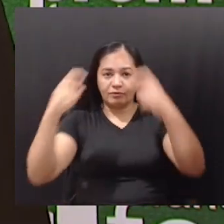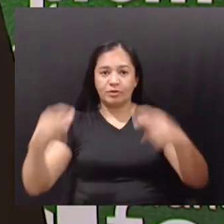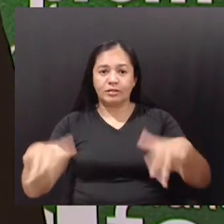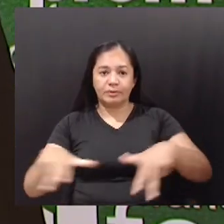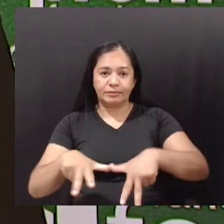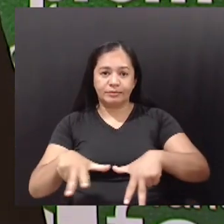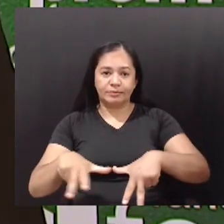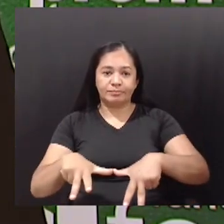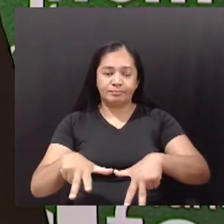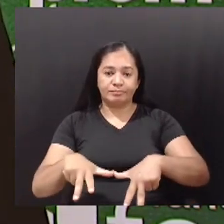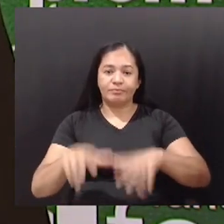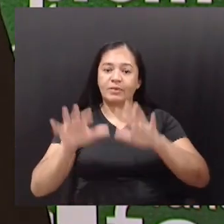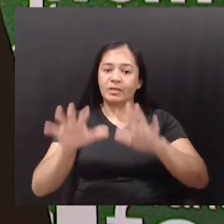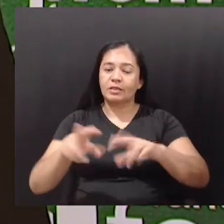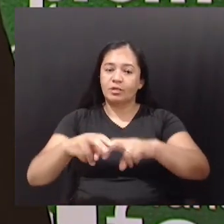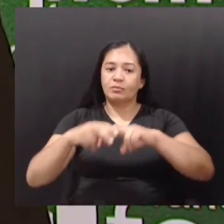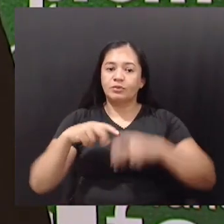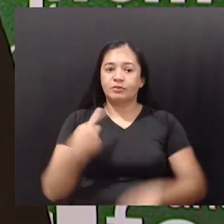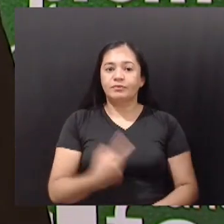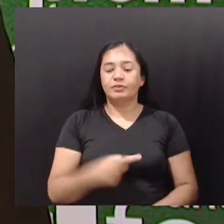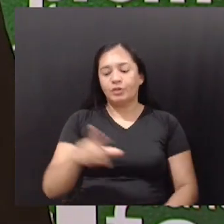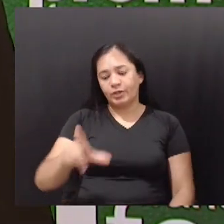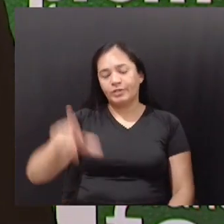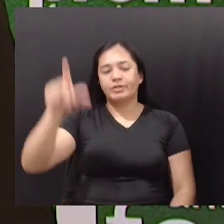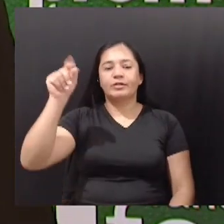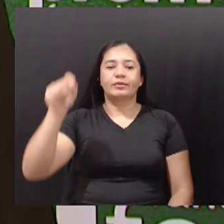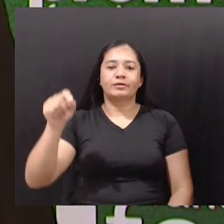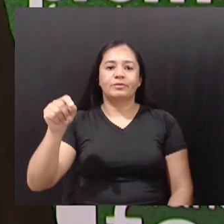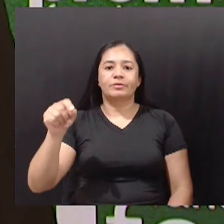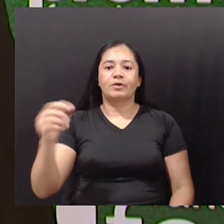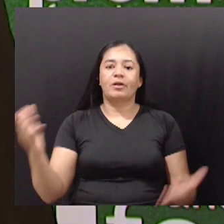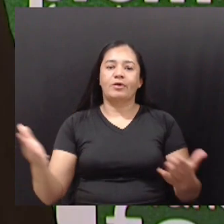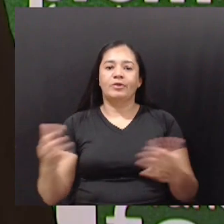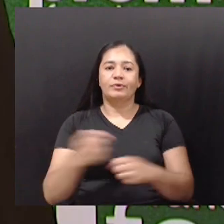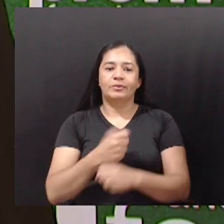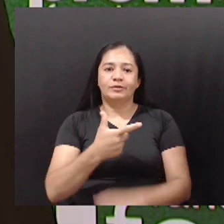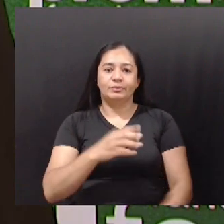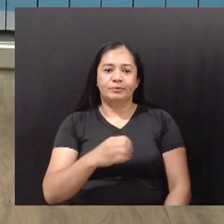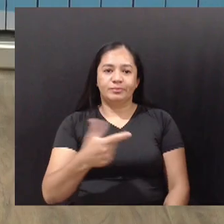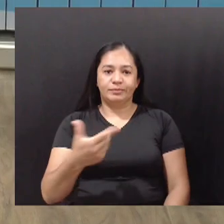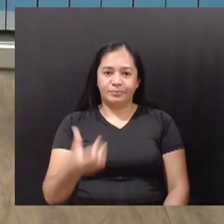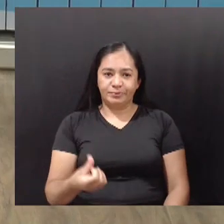esse é o motivo da gente ter escolhido esse como tema para 2026.